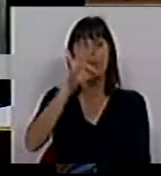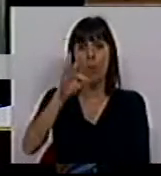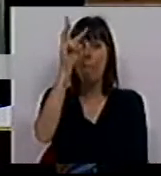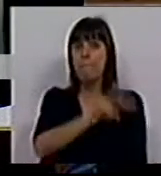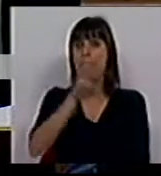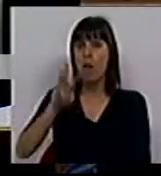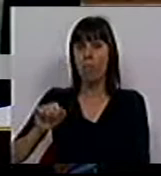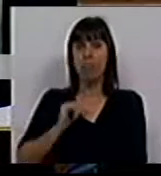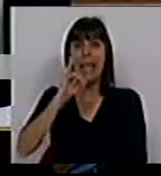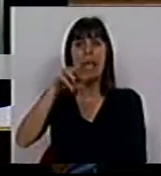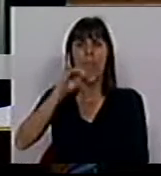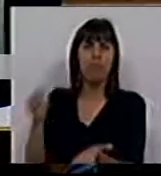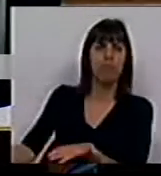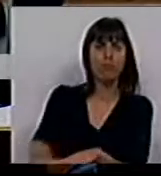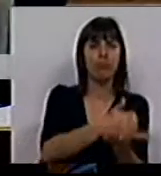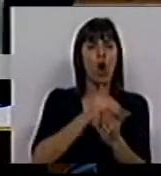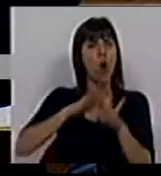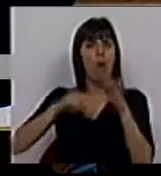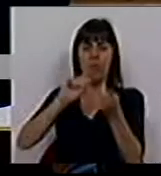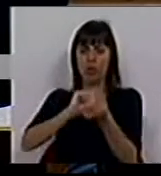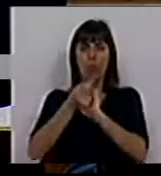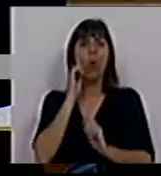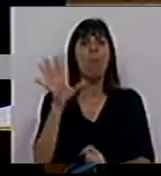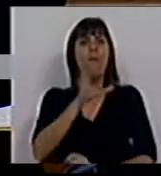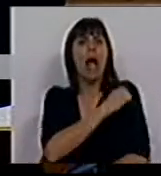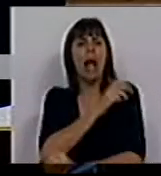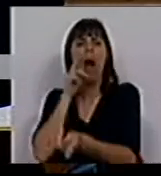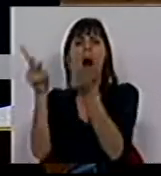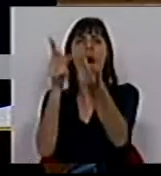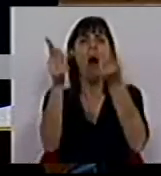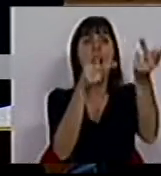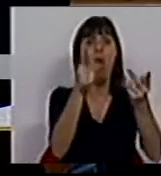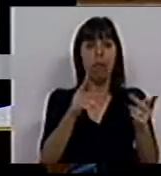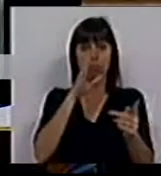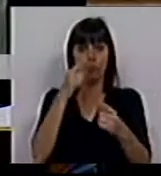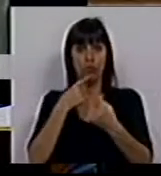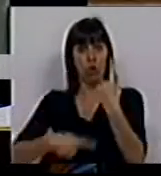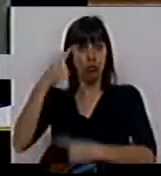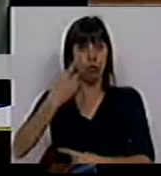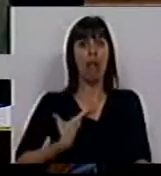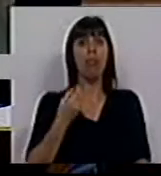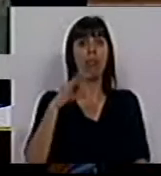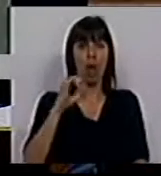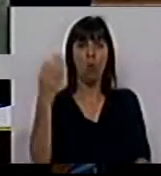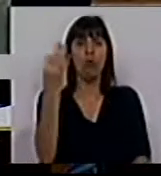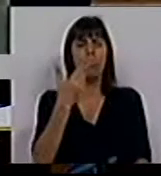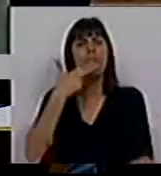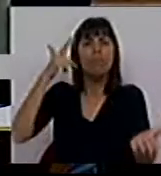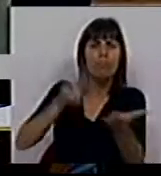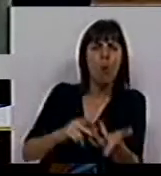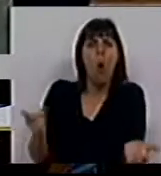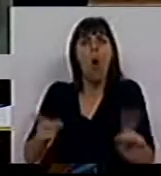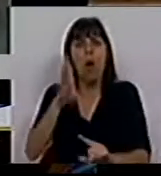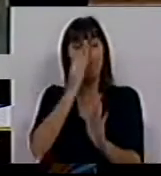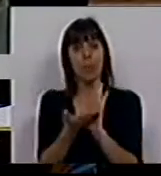244 milhões de IMI por não fazer uma reforma na forma como as casas são avaliadas, caso denunciado pela DECO? É ou não é verdade que o